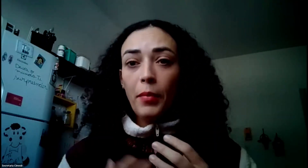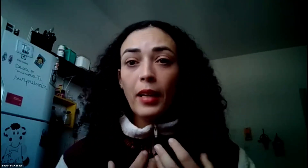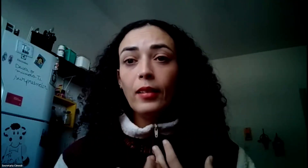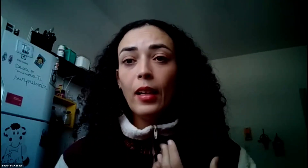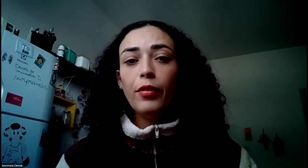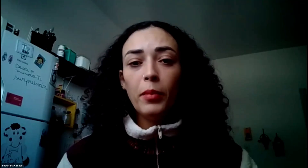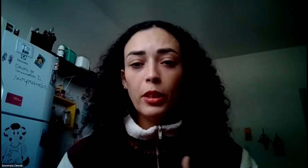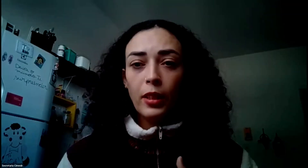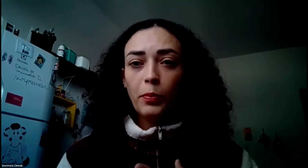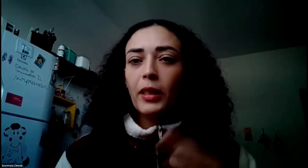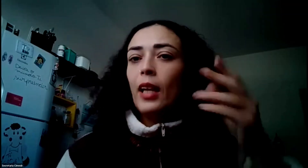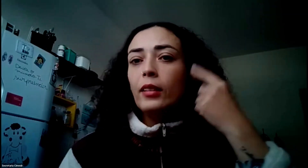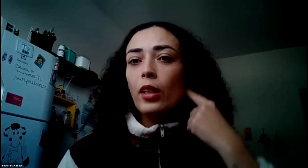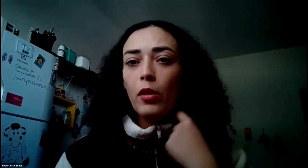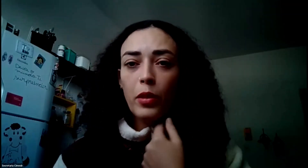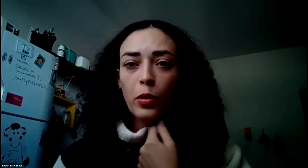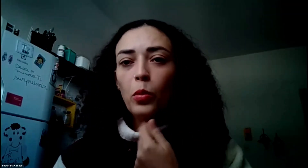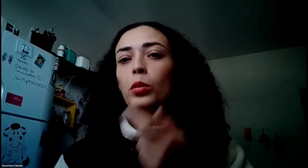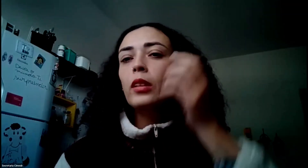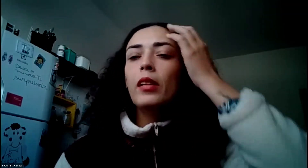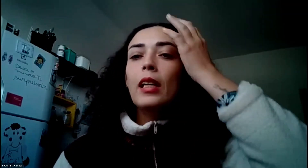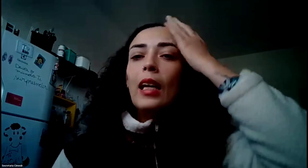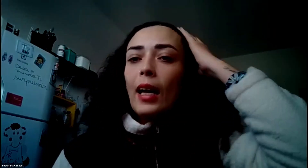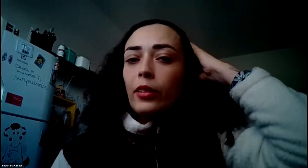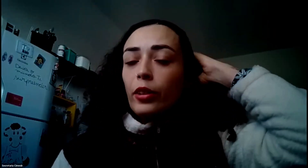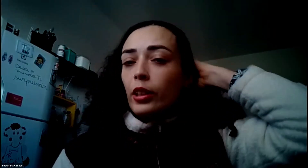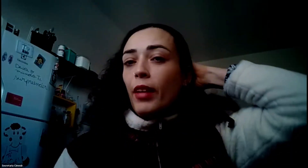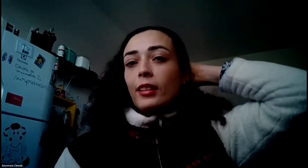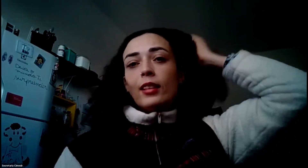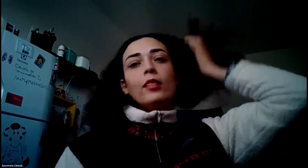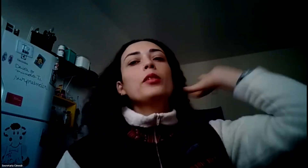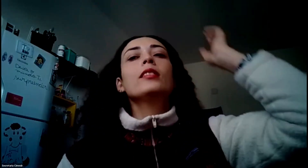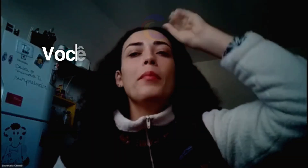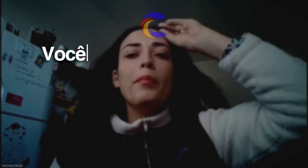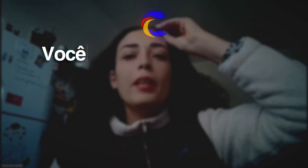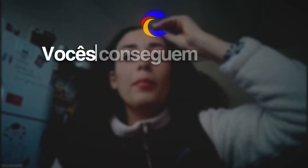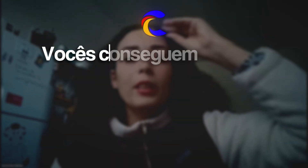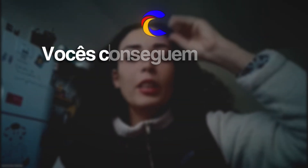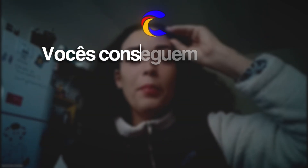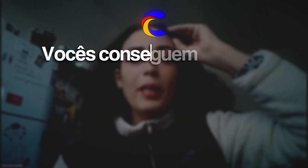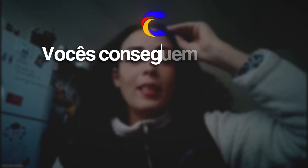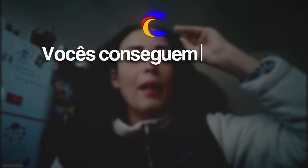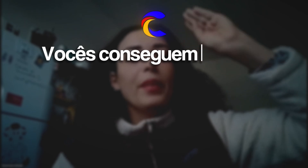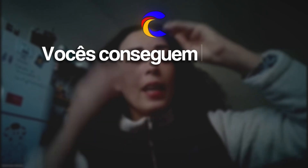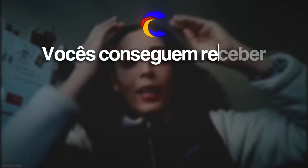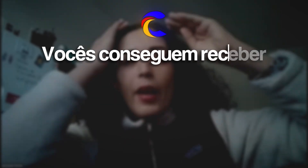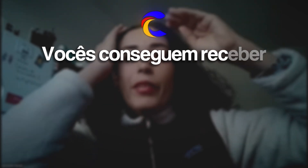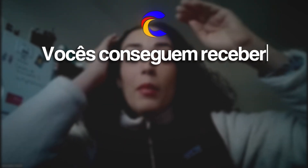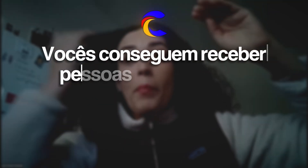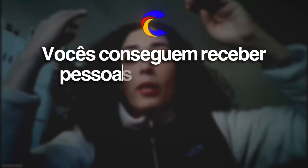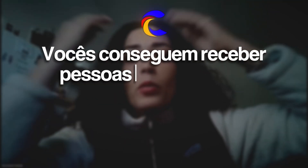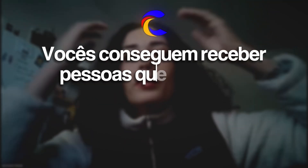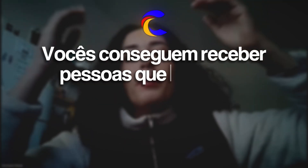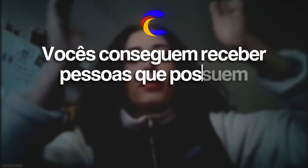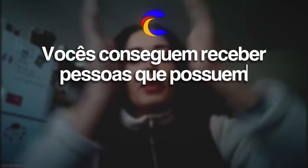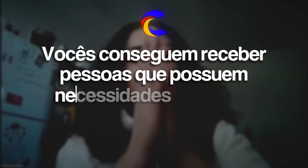surda, que eles também têm a forma de se expressar, só não escutam. Ele trouxe diversas questões também para a gente repensar. Queria